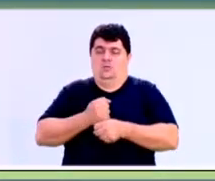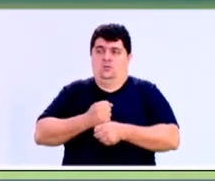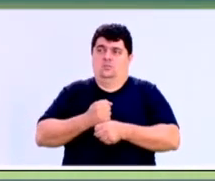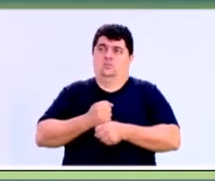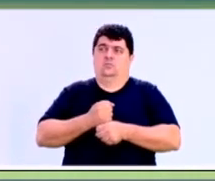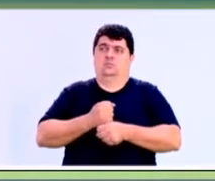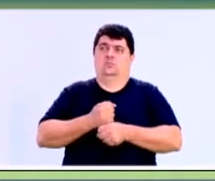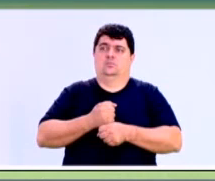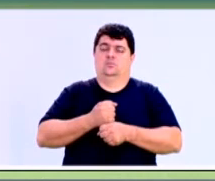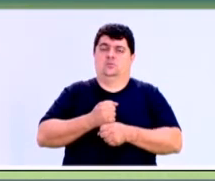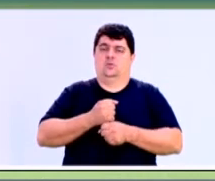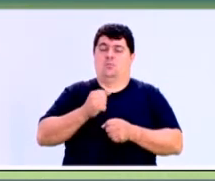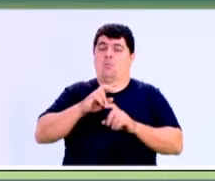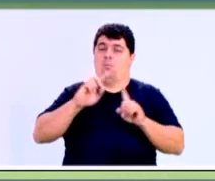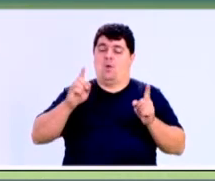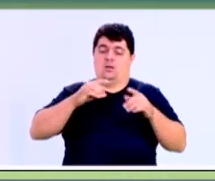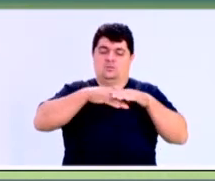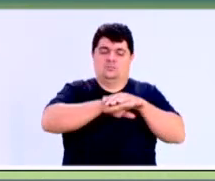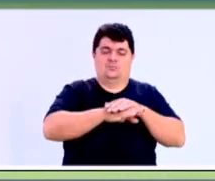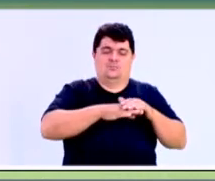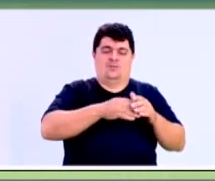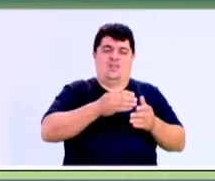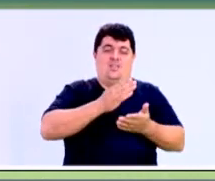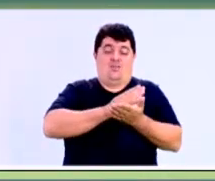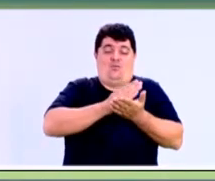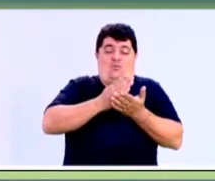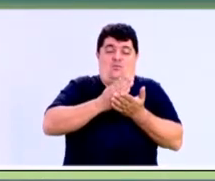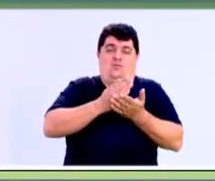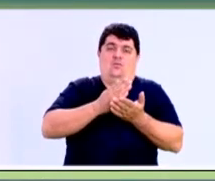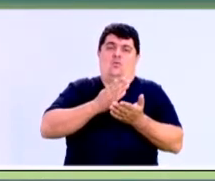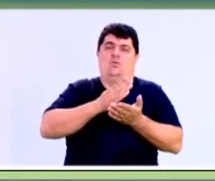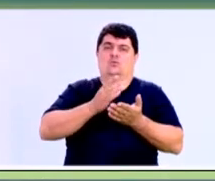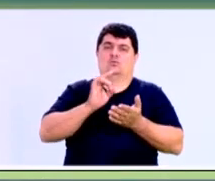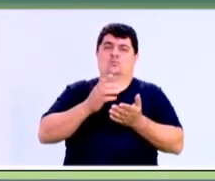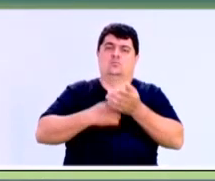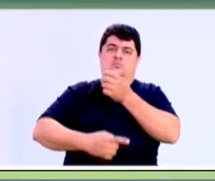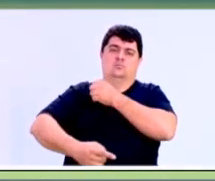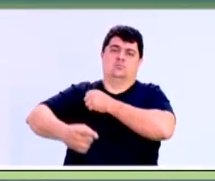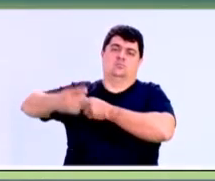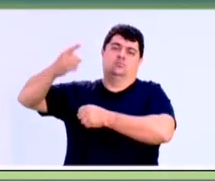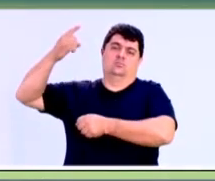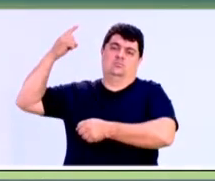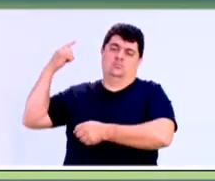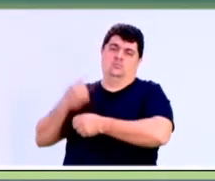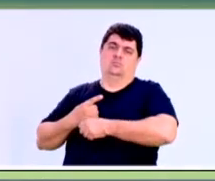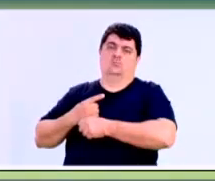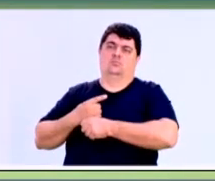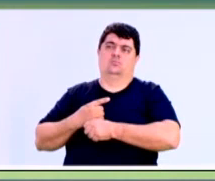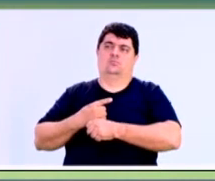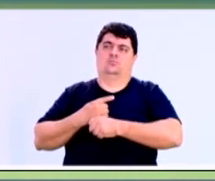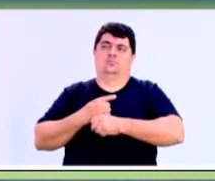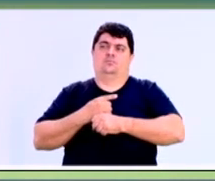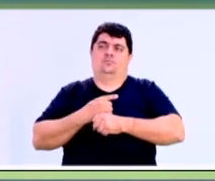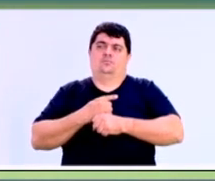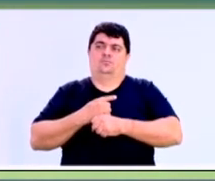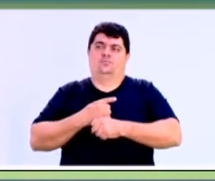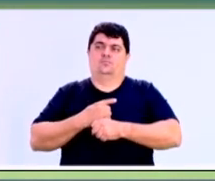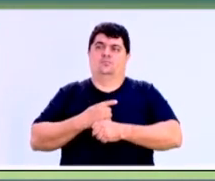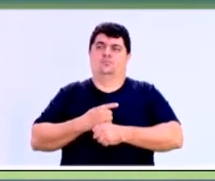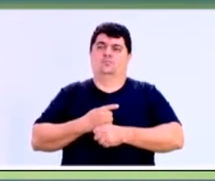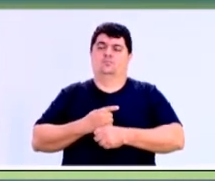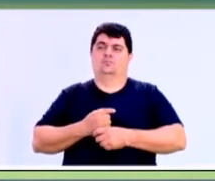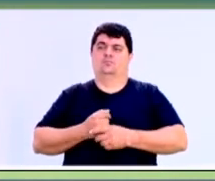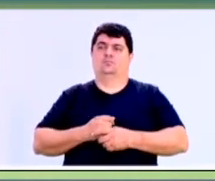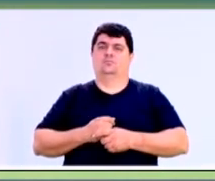estou fazendo a análise, 2011. E o estoque inicial? O estoque inicial é o saldo no balanço patrimonial do ano